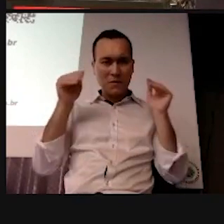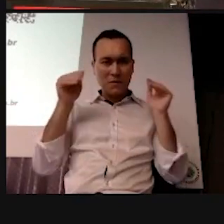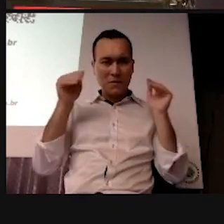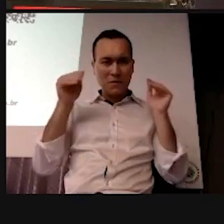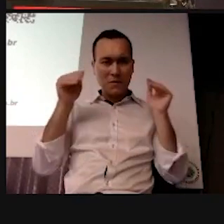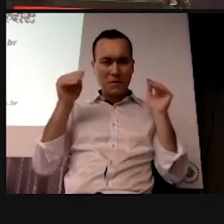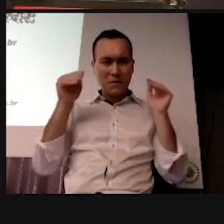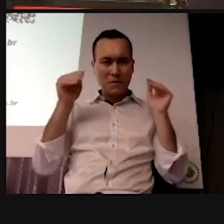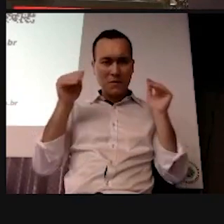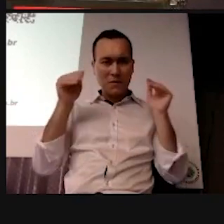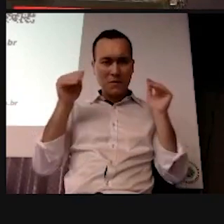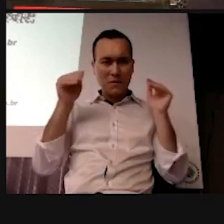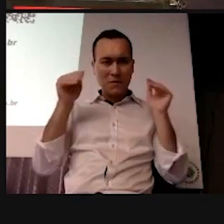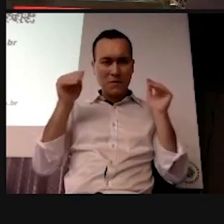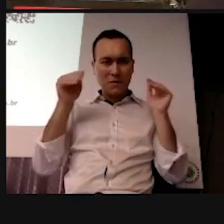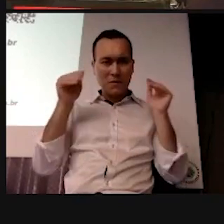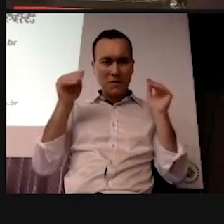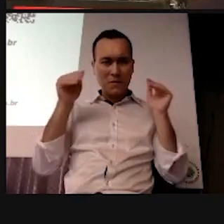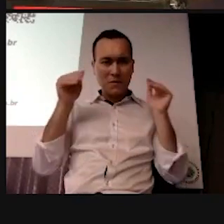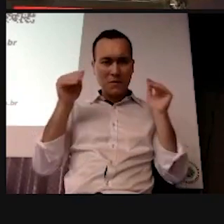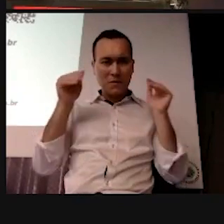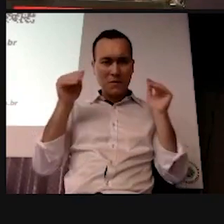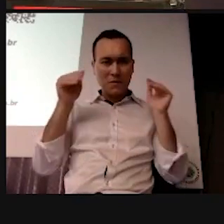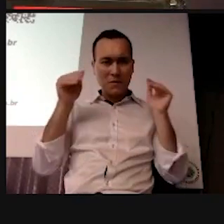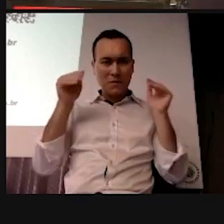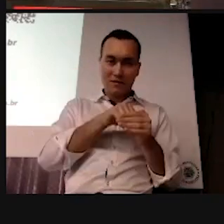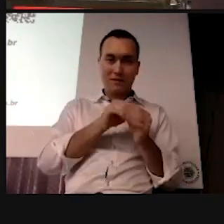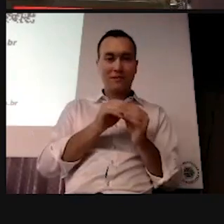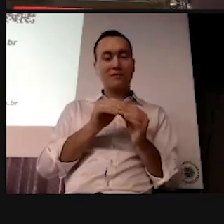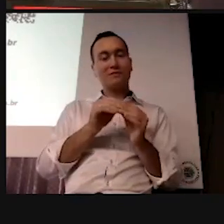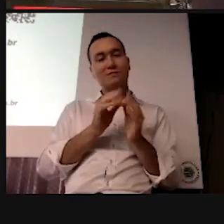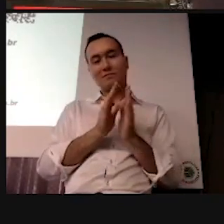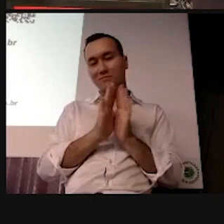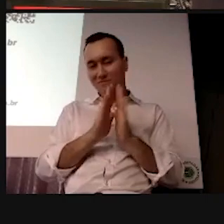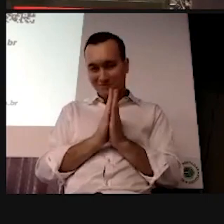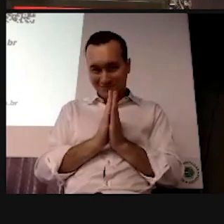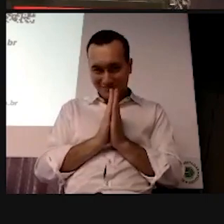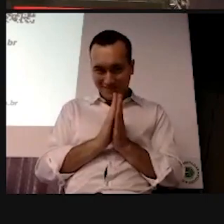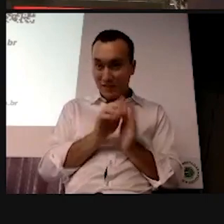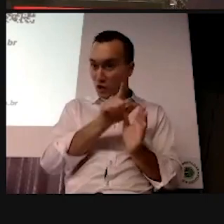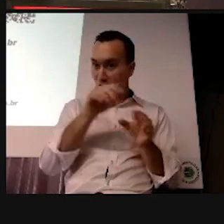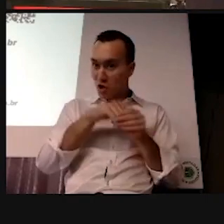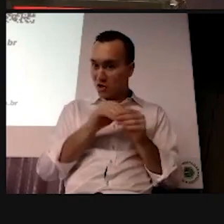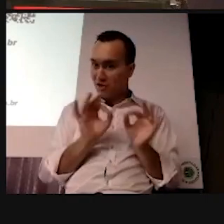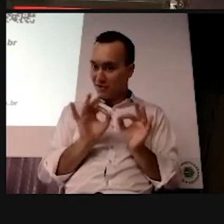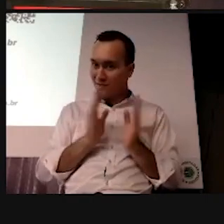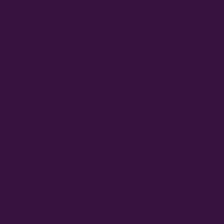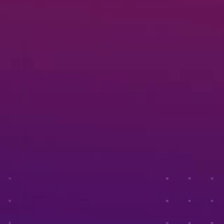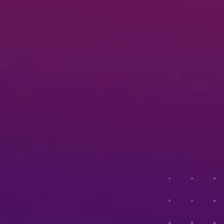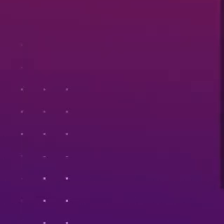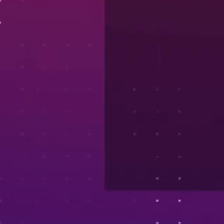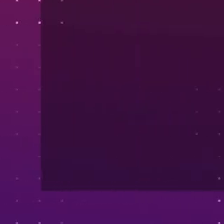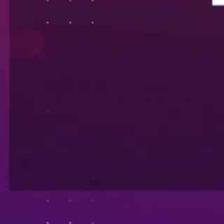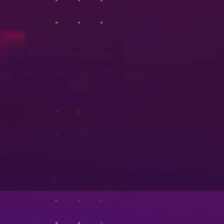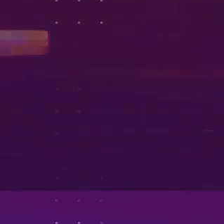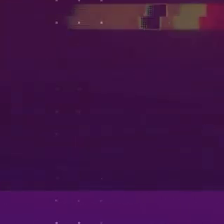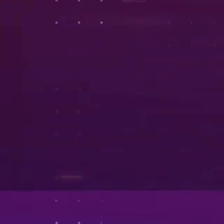não voto, não avalio a minha palestra. Então, obrigado pelas outras coordenadoras que me deram a oportunidade.